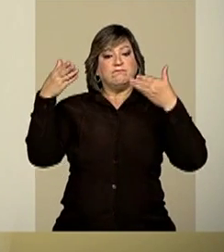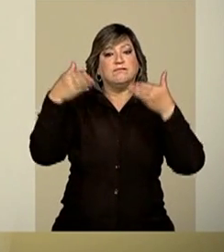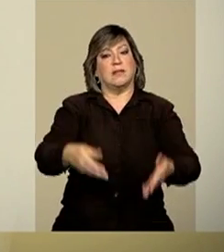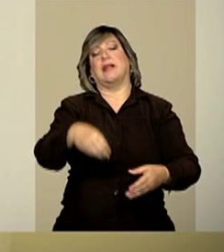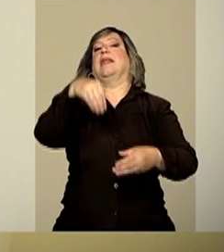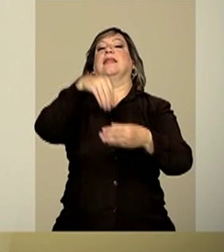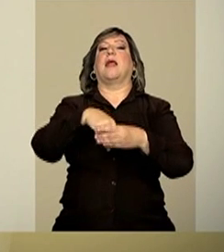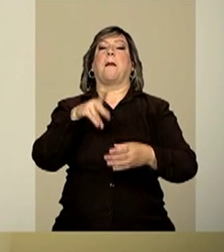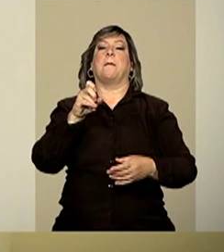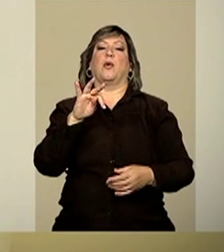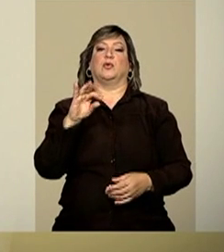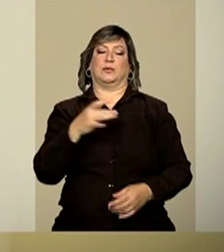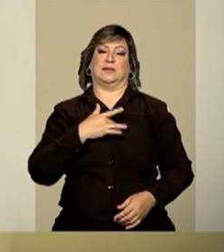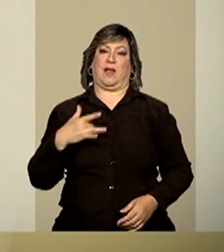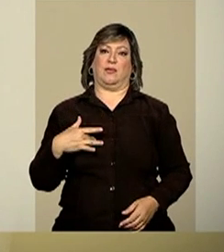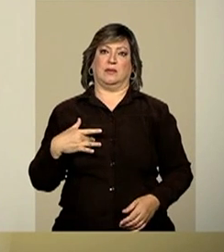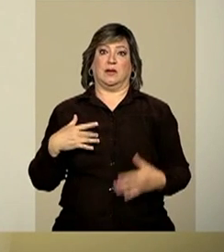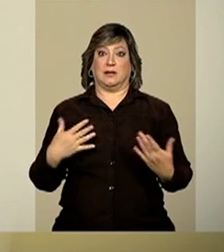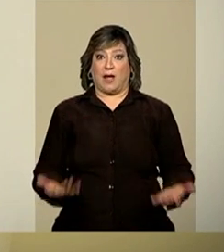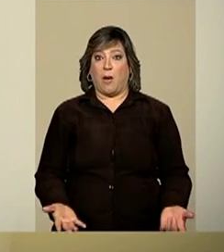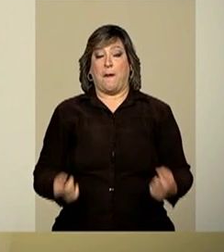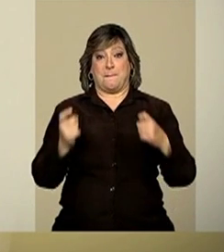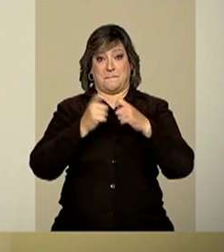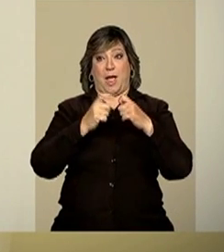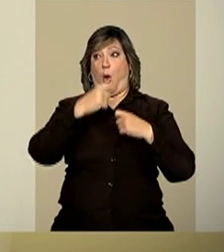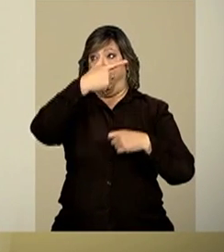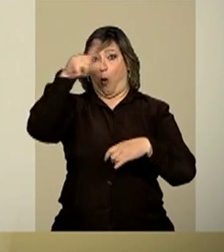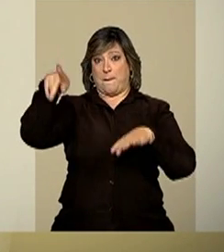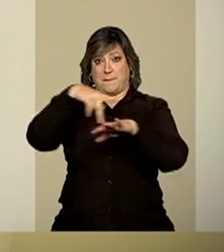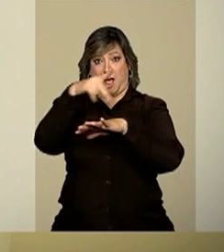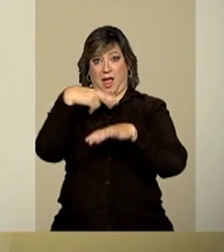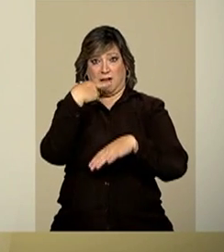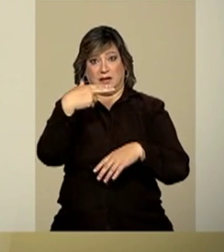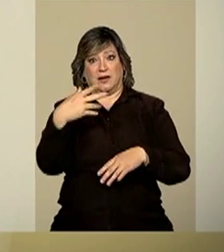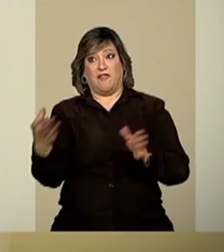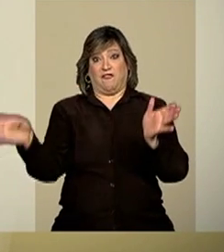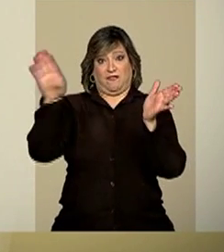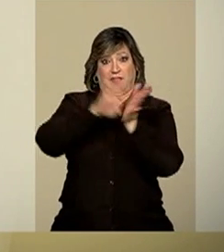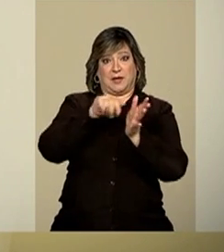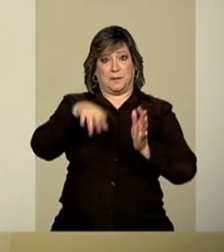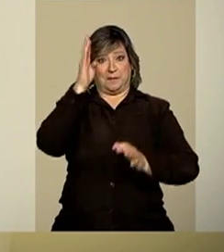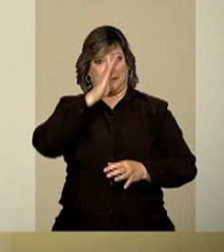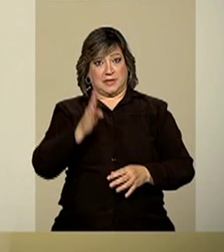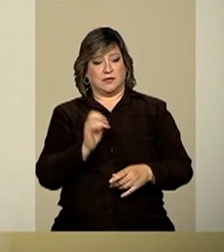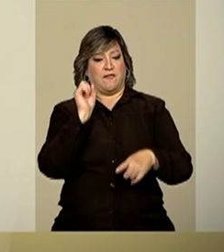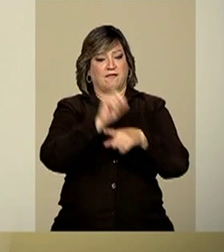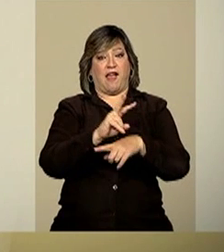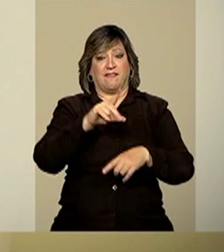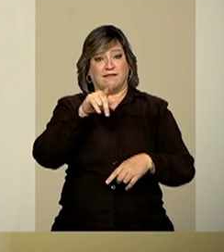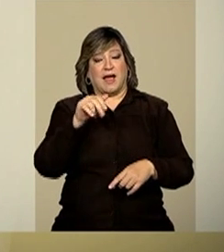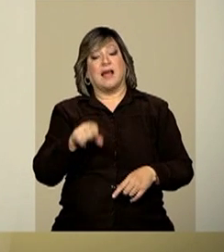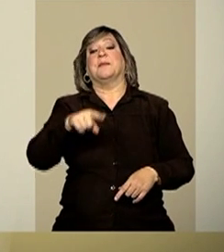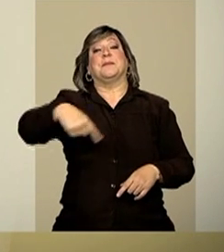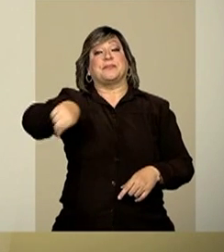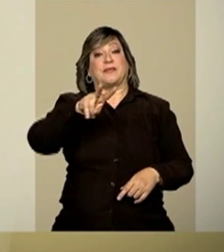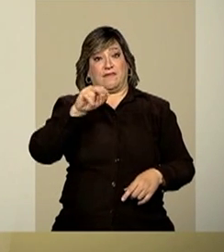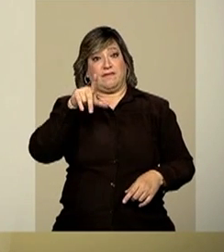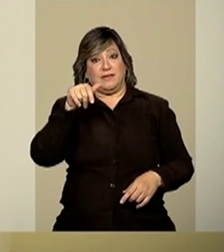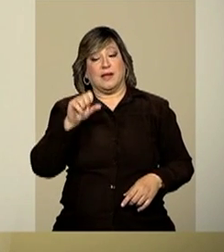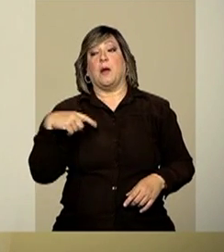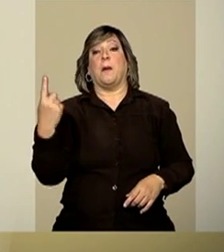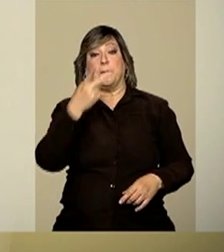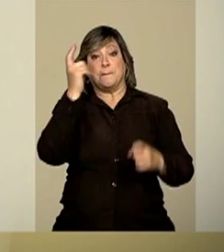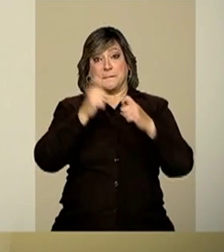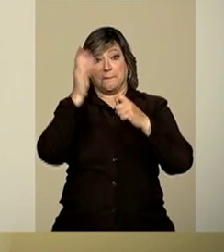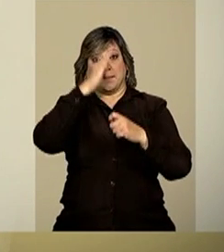de saúde. A vinda de médicos estrangeiros que estão ocupando apenas as vagas que não